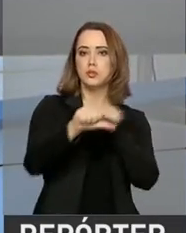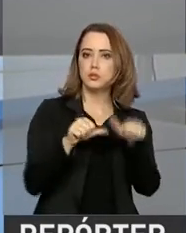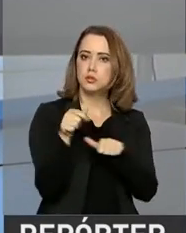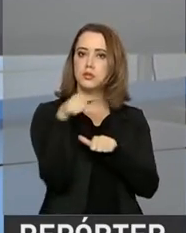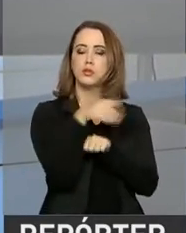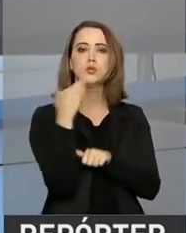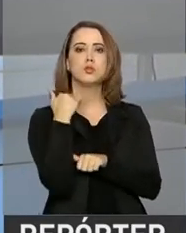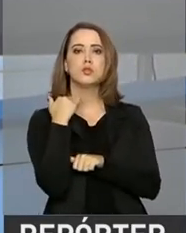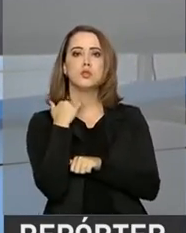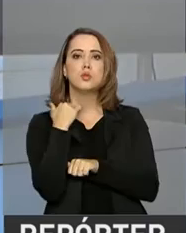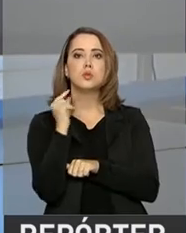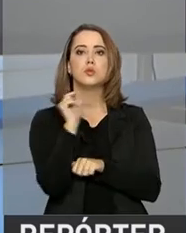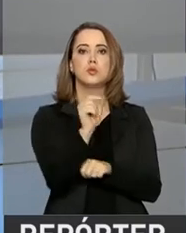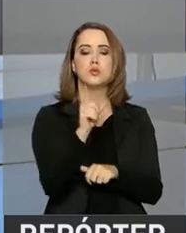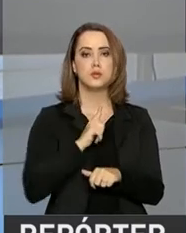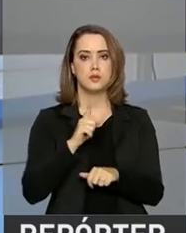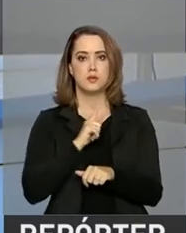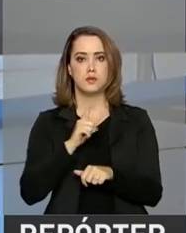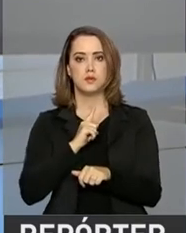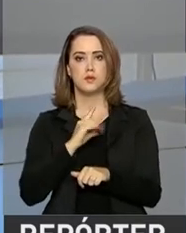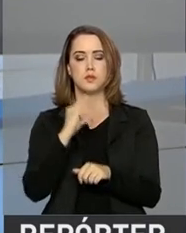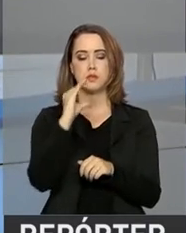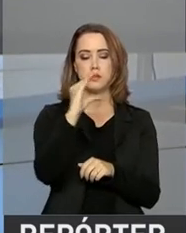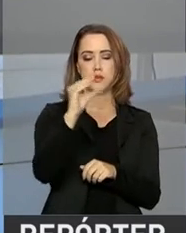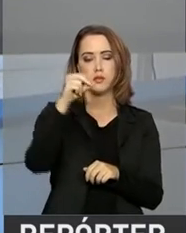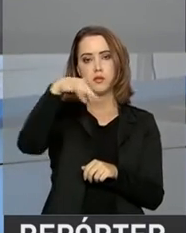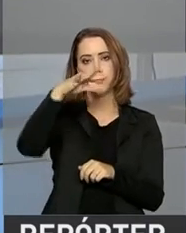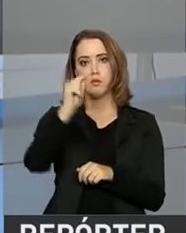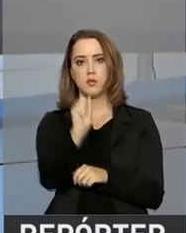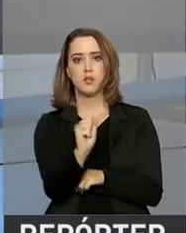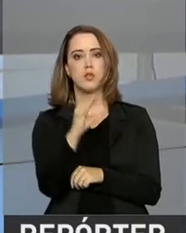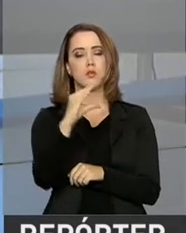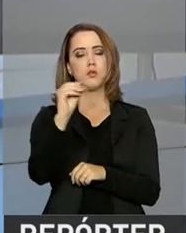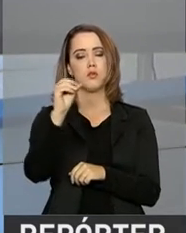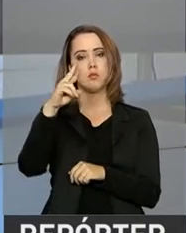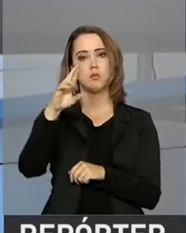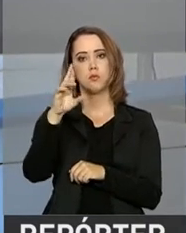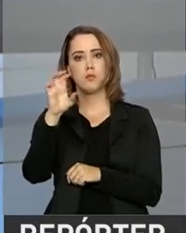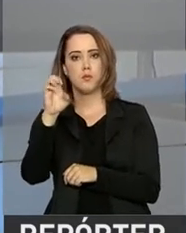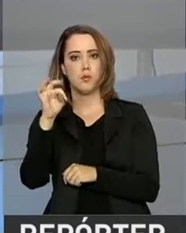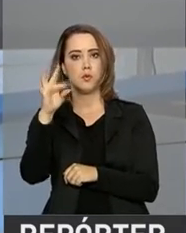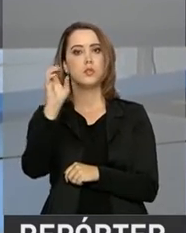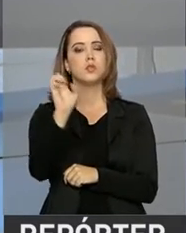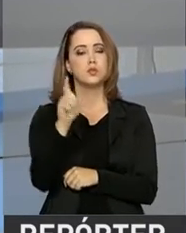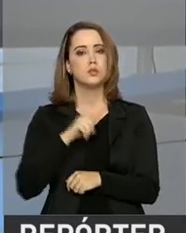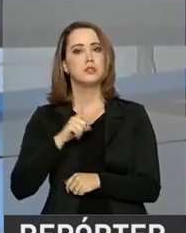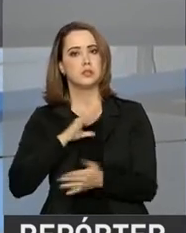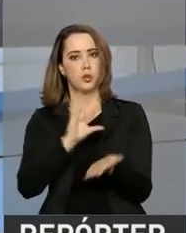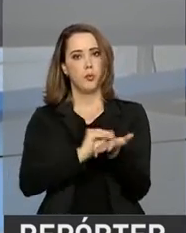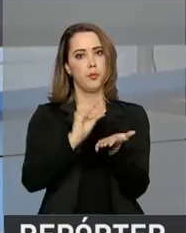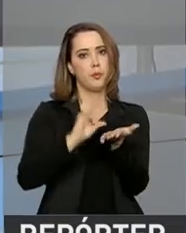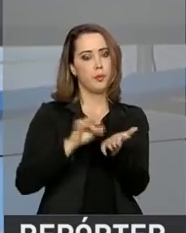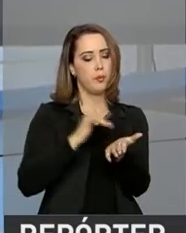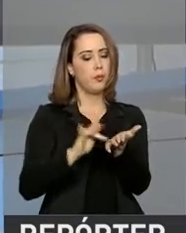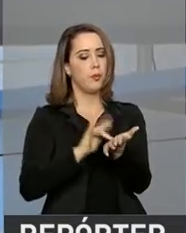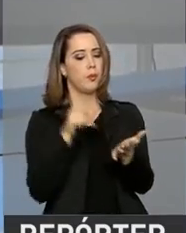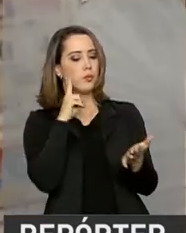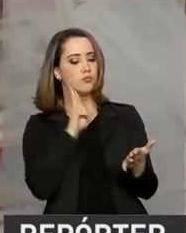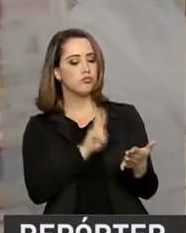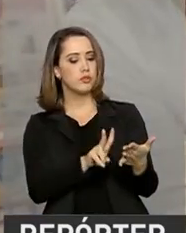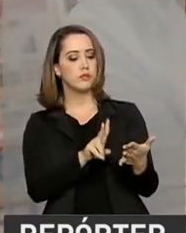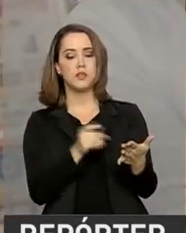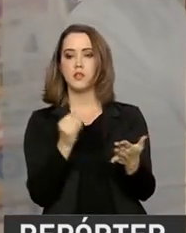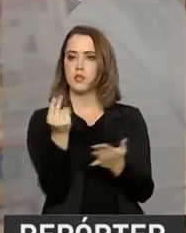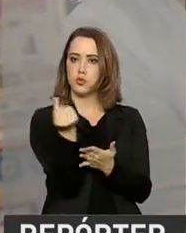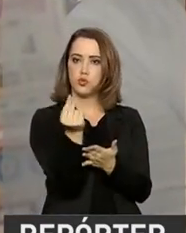tiver conta corrente já existe até um aplicativo de celular pra ajudar o consumidor a identificar essas notas